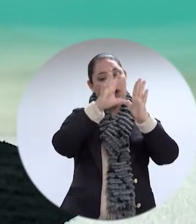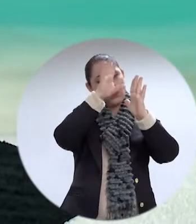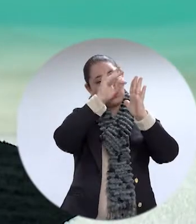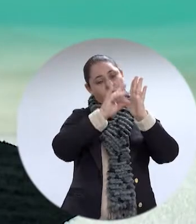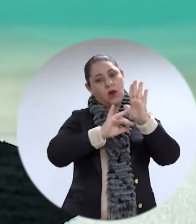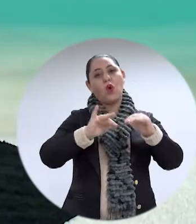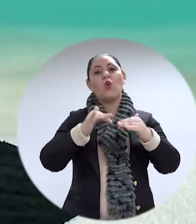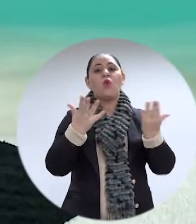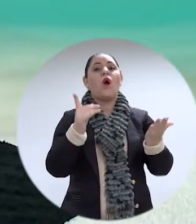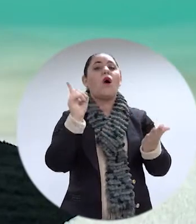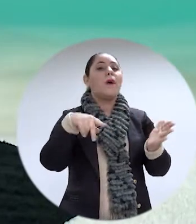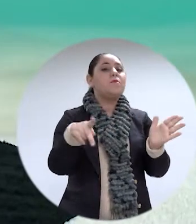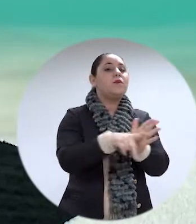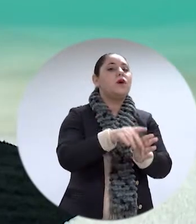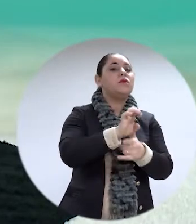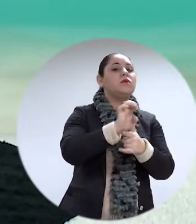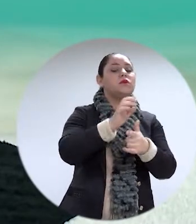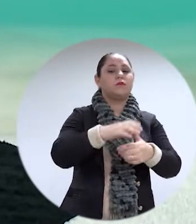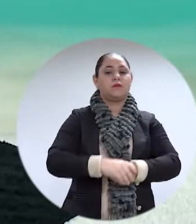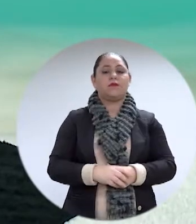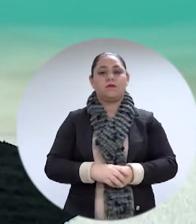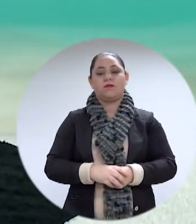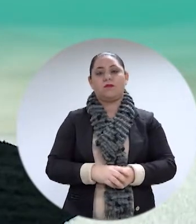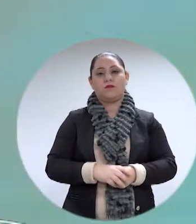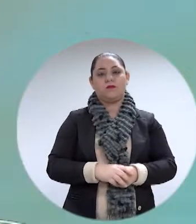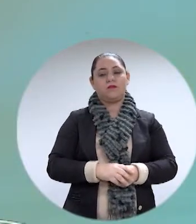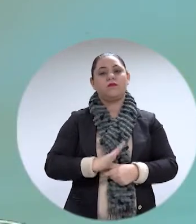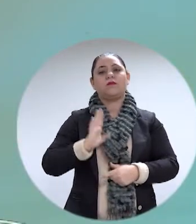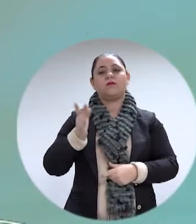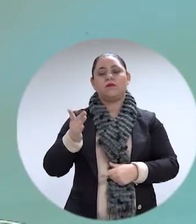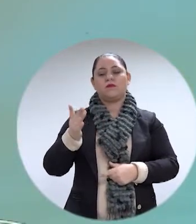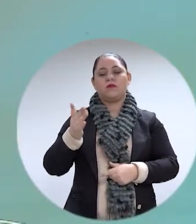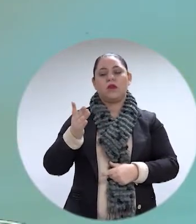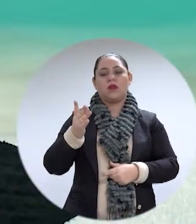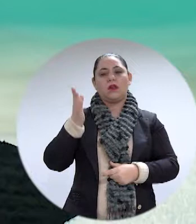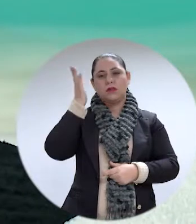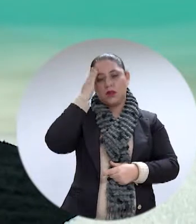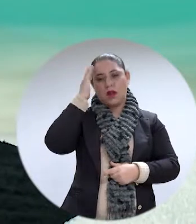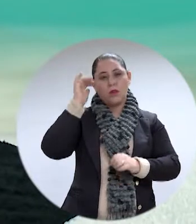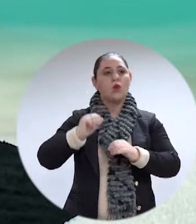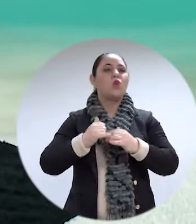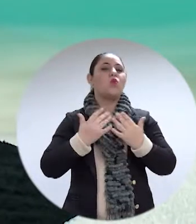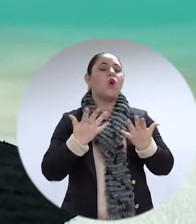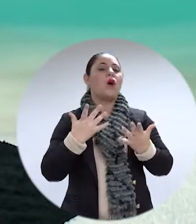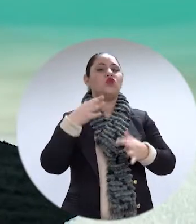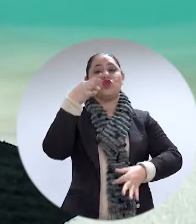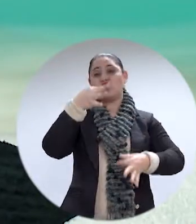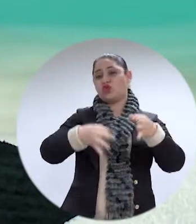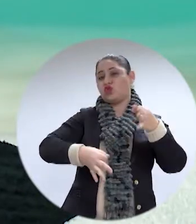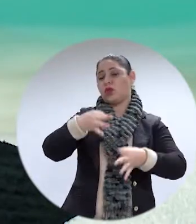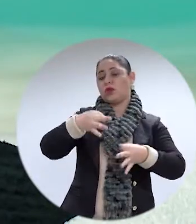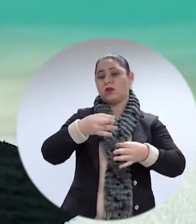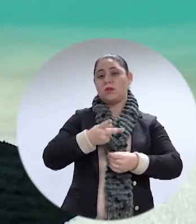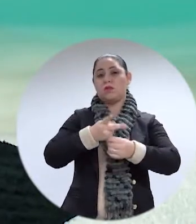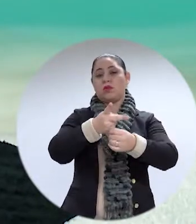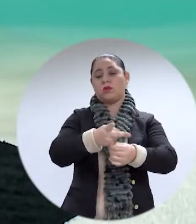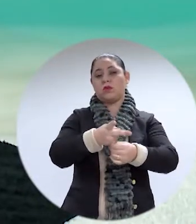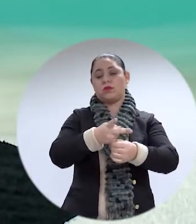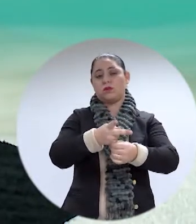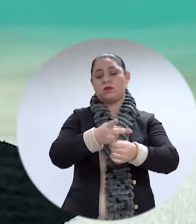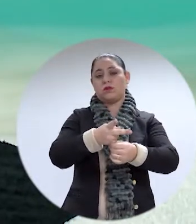complementar irá definir quais são essas carreiras típicas de Estado. Mas a gente já consegue suspeitar quais são elas, sim, né?